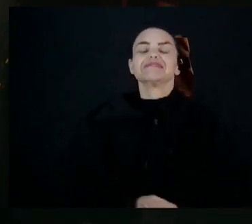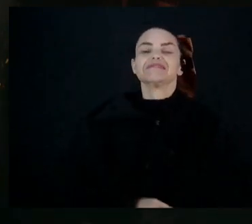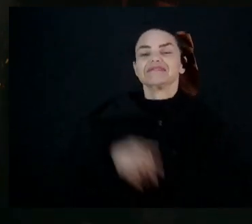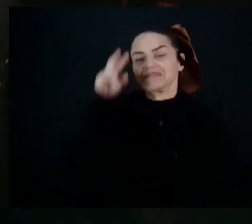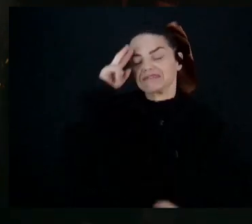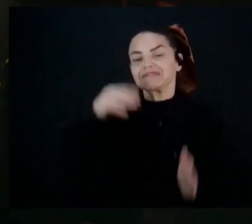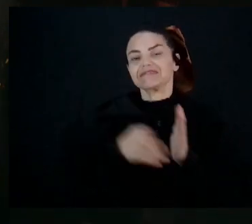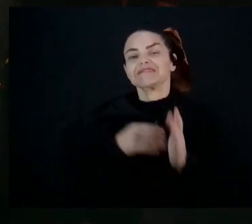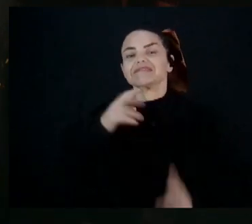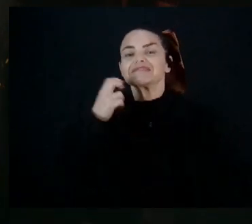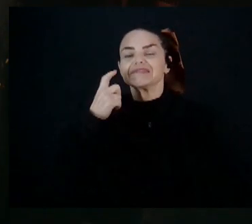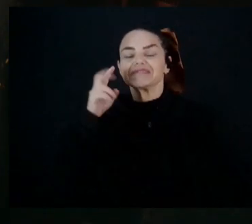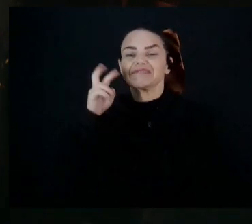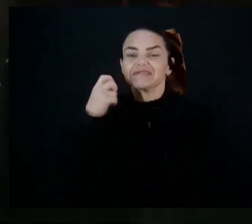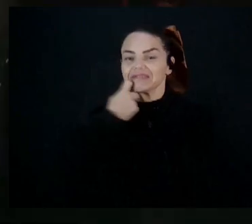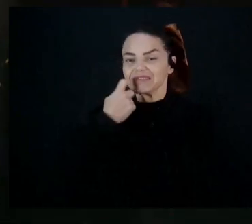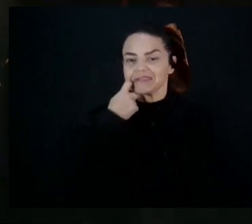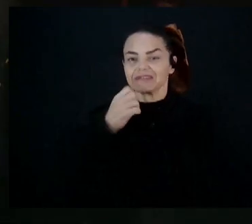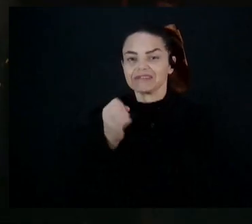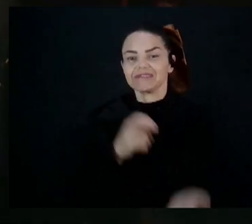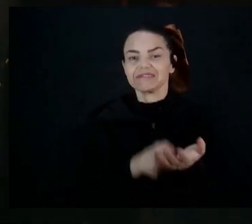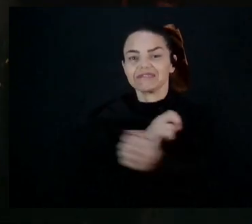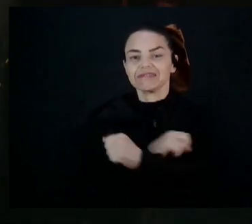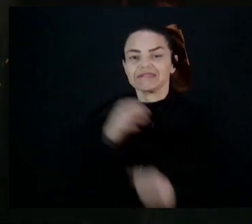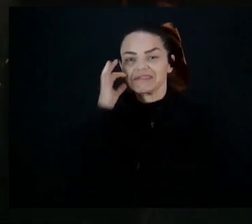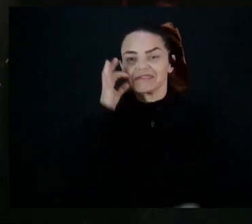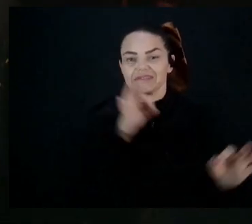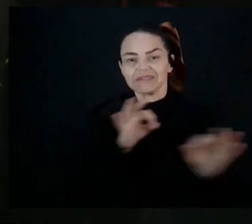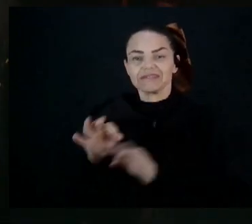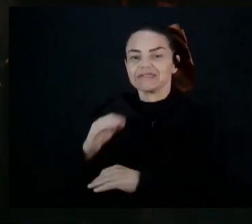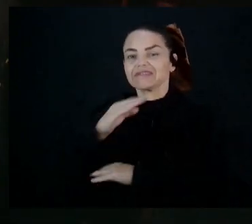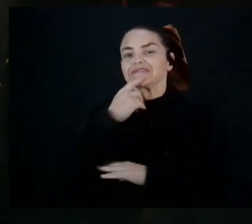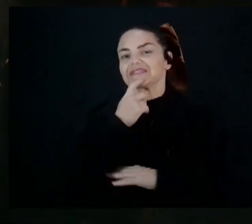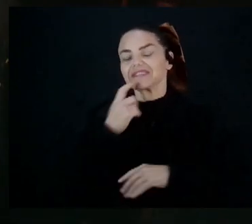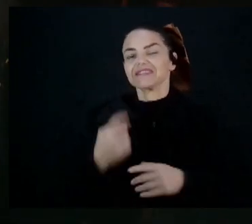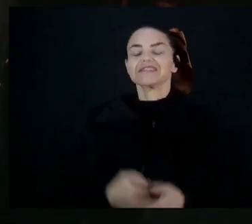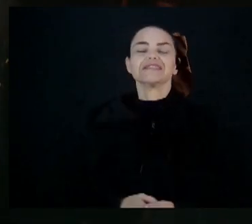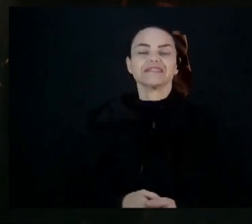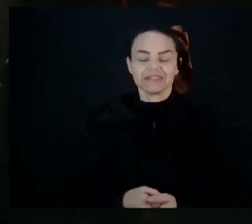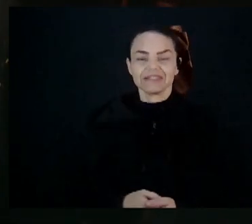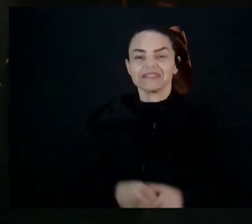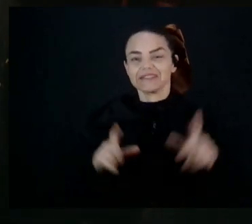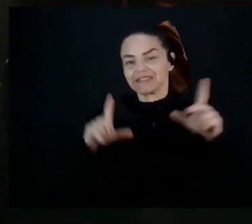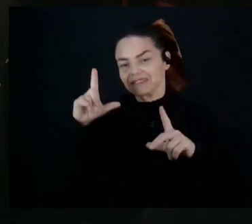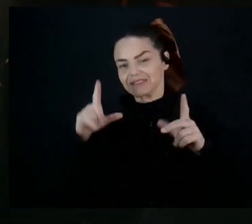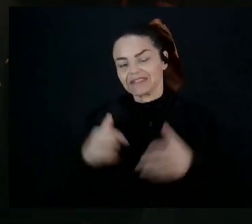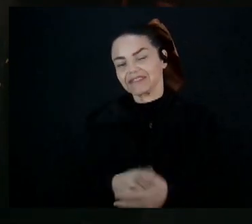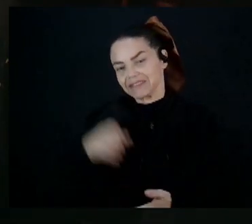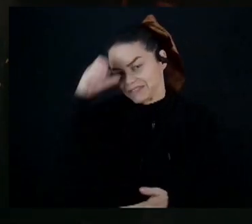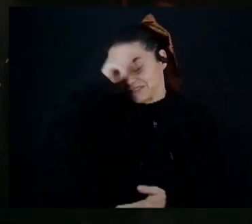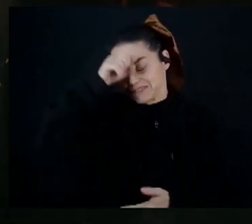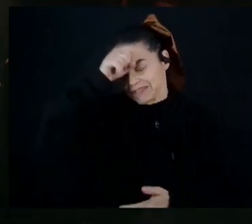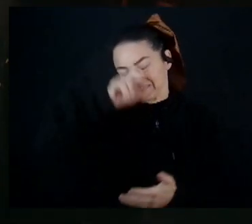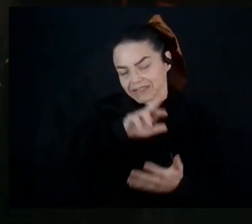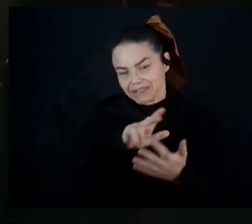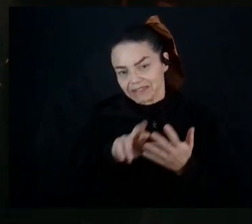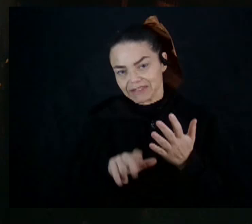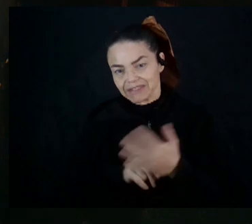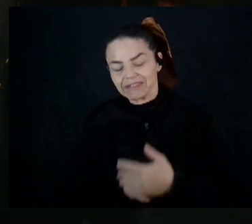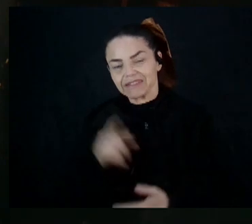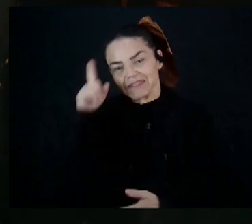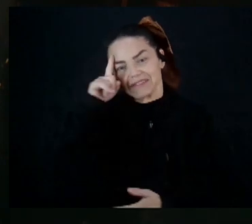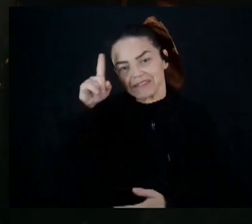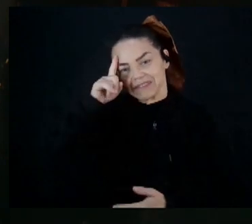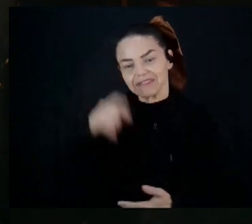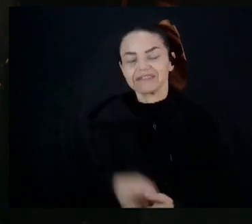partir das 8 da manhã, sempre ao vivo aqui na TV Câmara Campinas. A gente vai aprendendo, né? Tantas coisas aí do nosso dia a dia que às